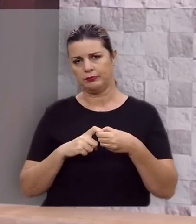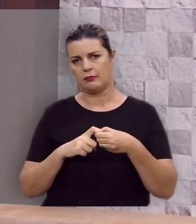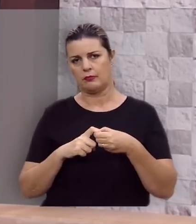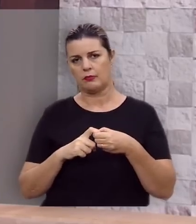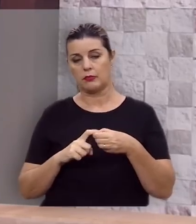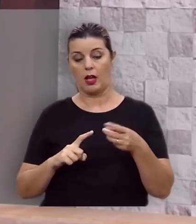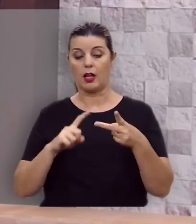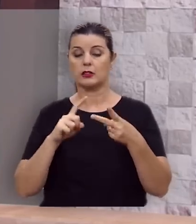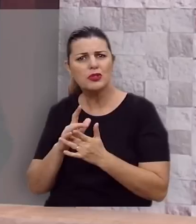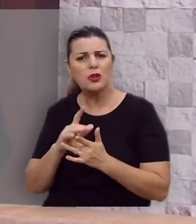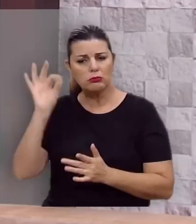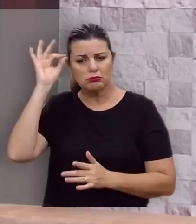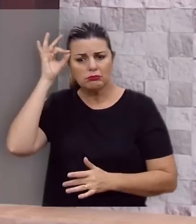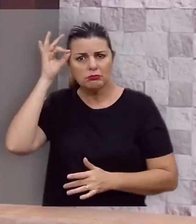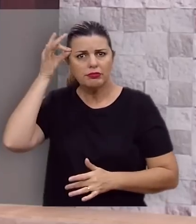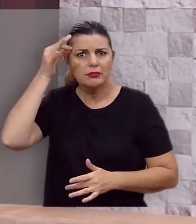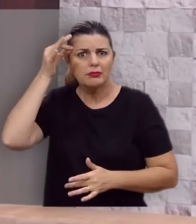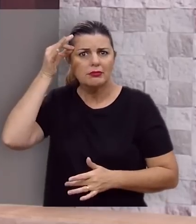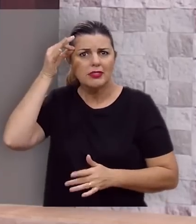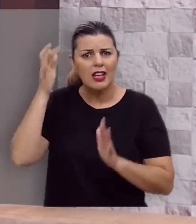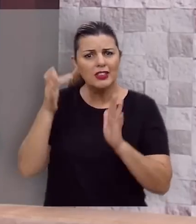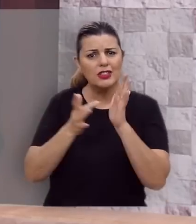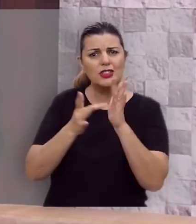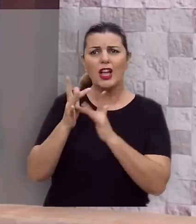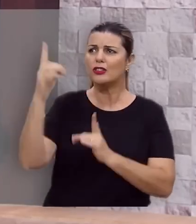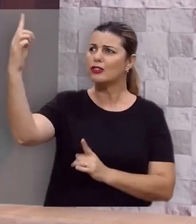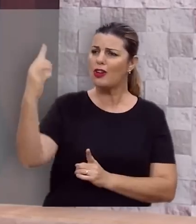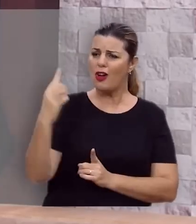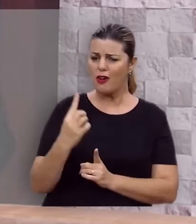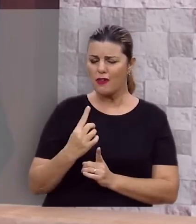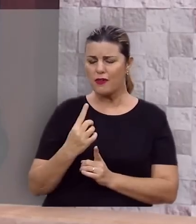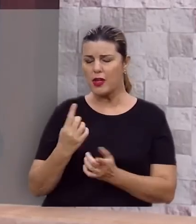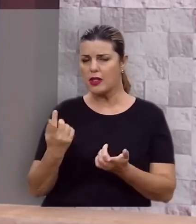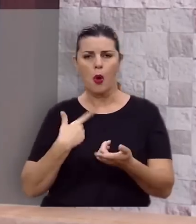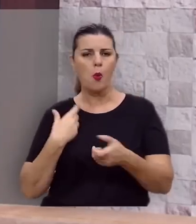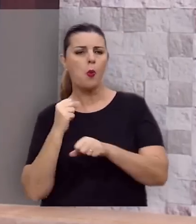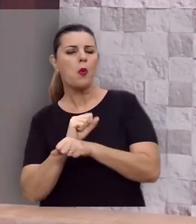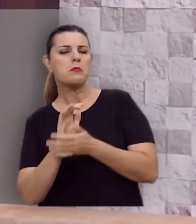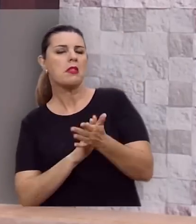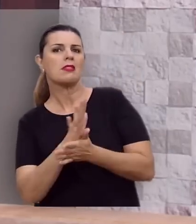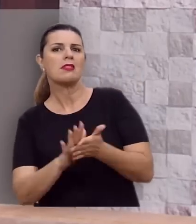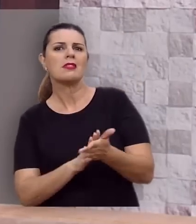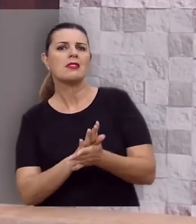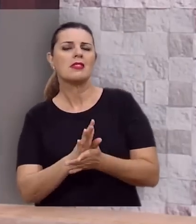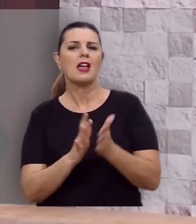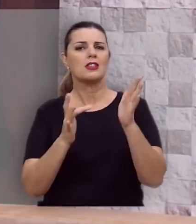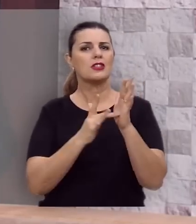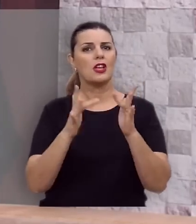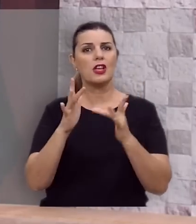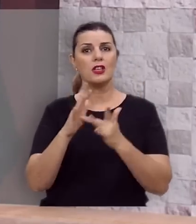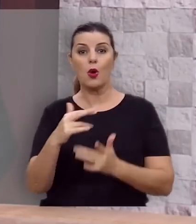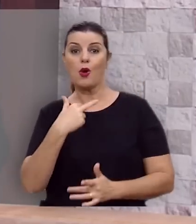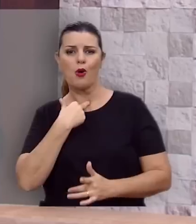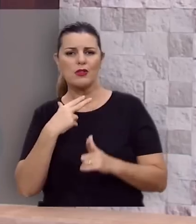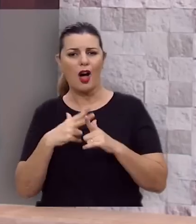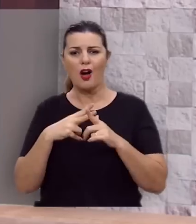Palavra da Verdade, com Hernandes Dias Lopes. E hoje eu quero compartilhar com você algo